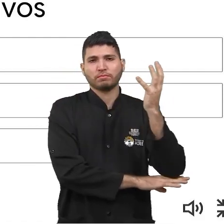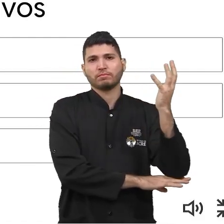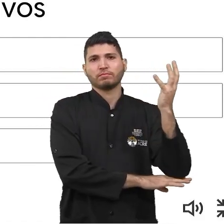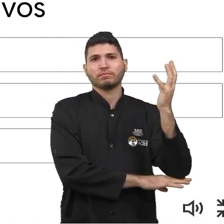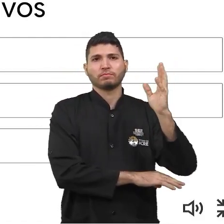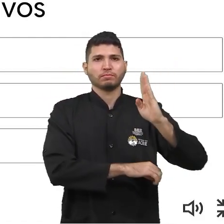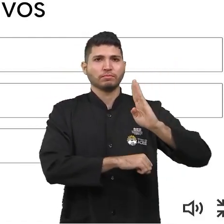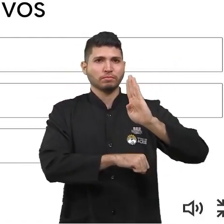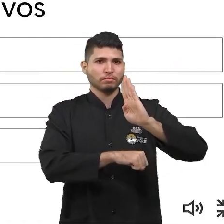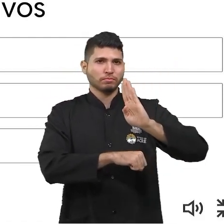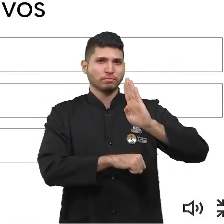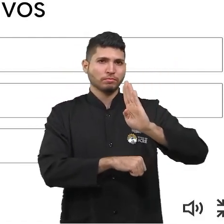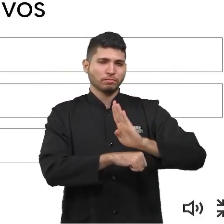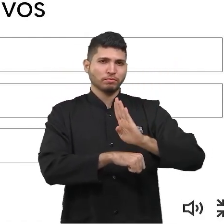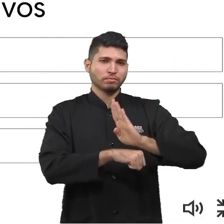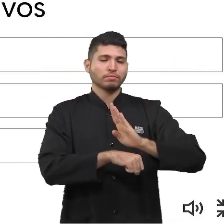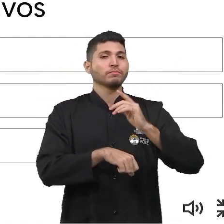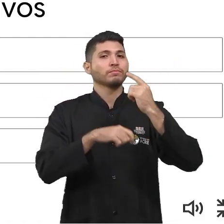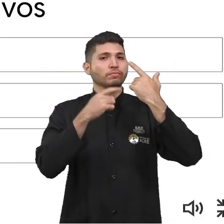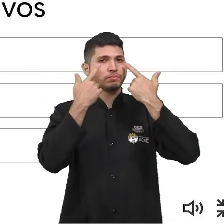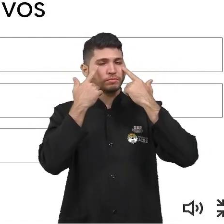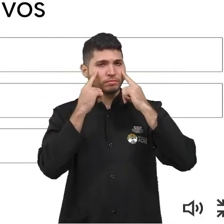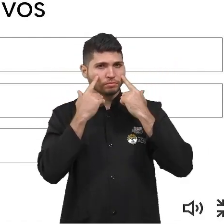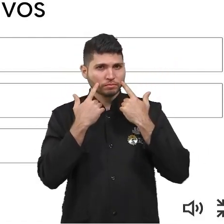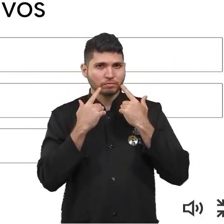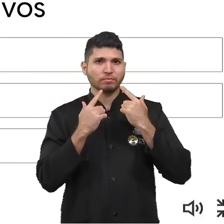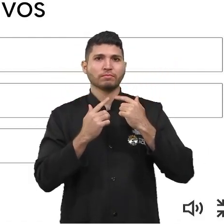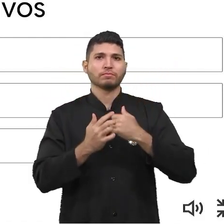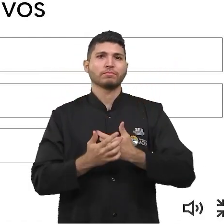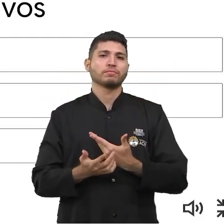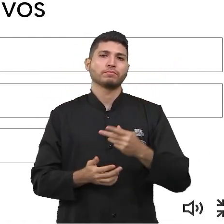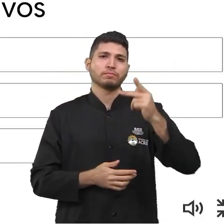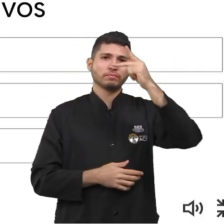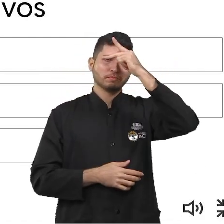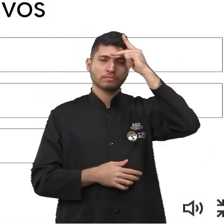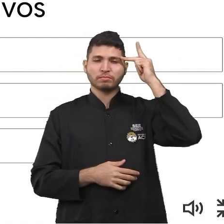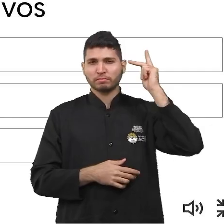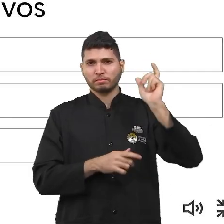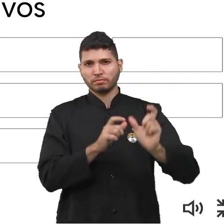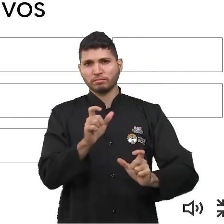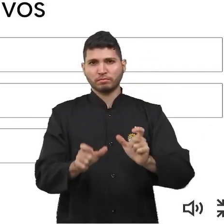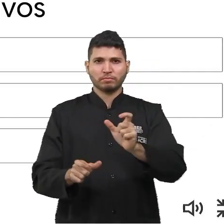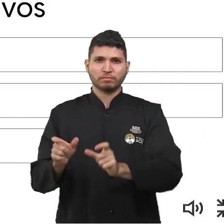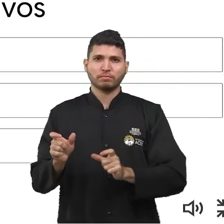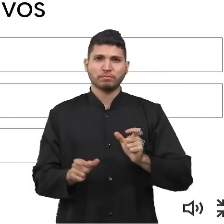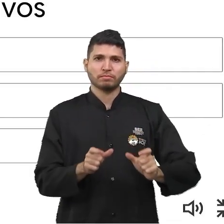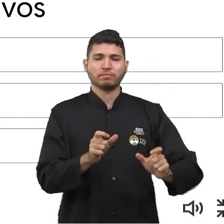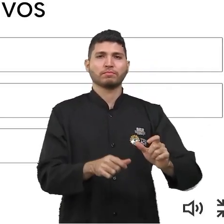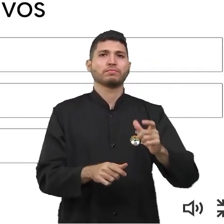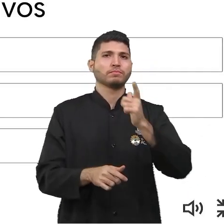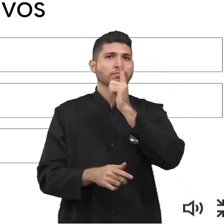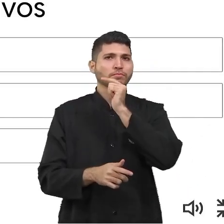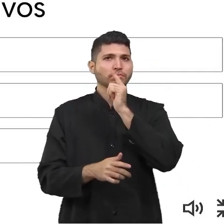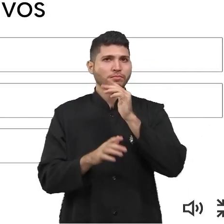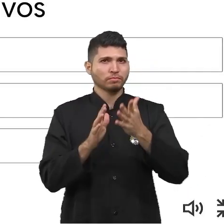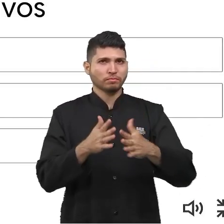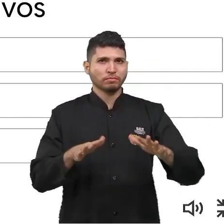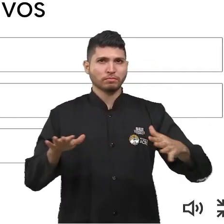lágrima, aí nós temos personas, mar,